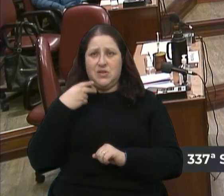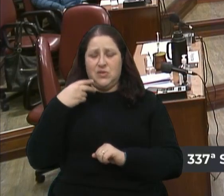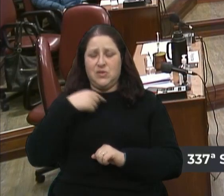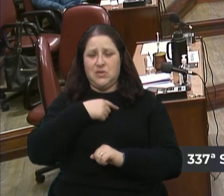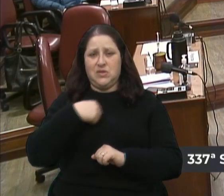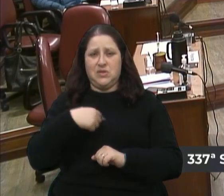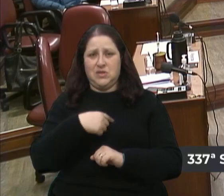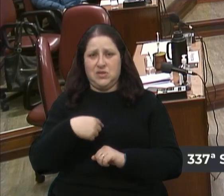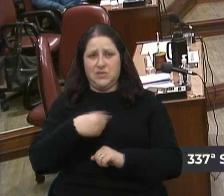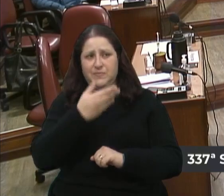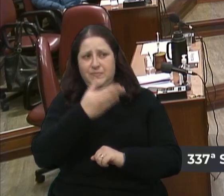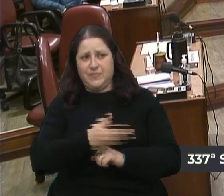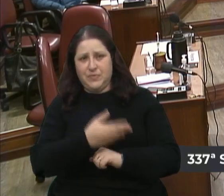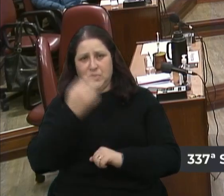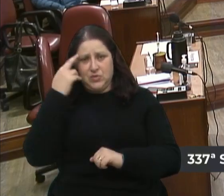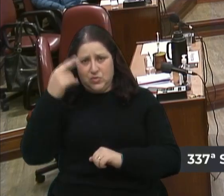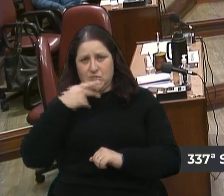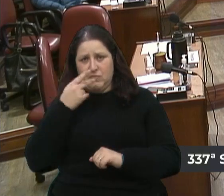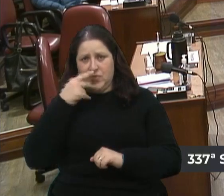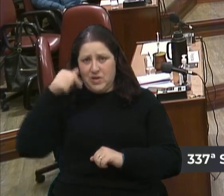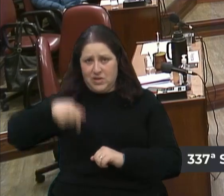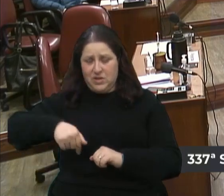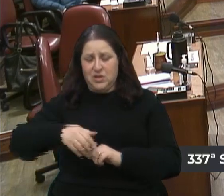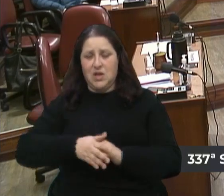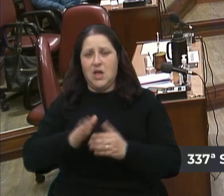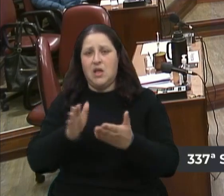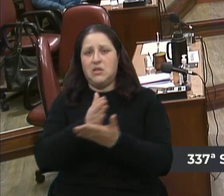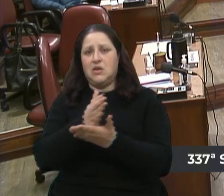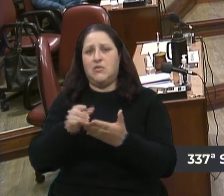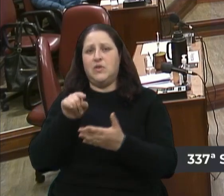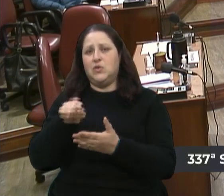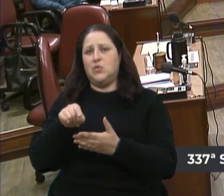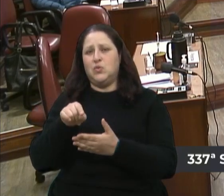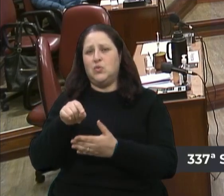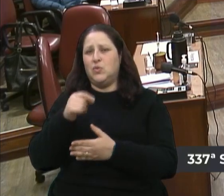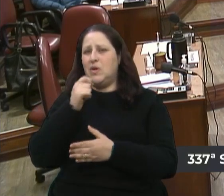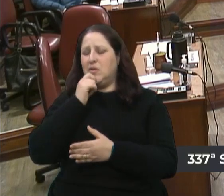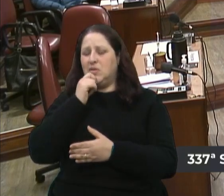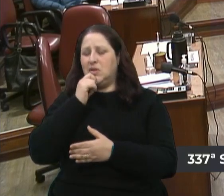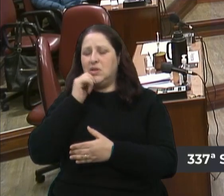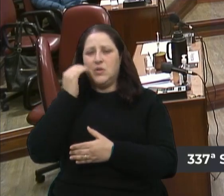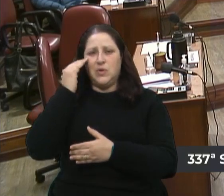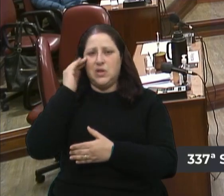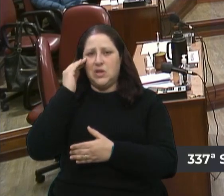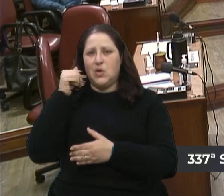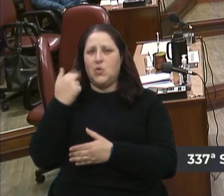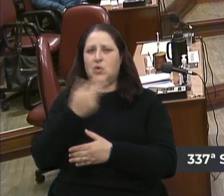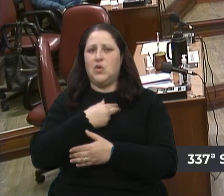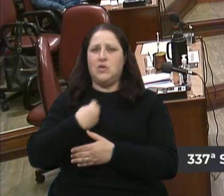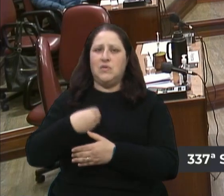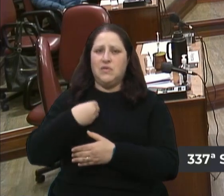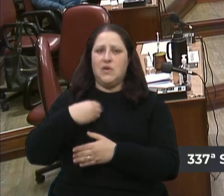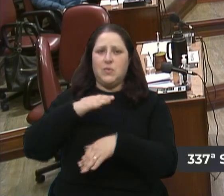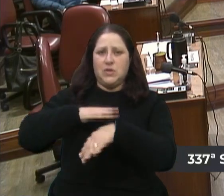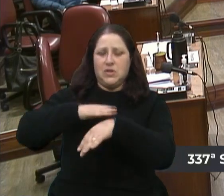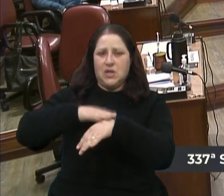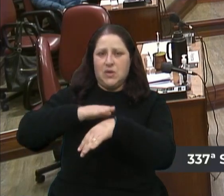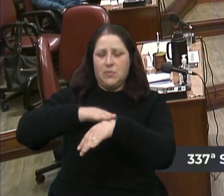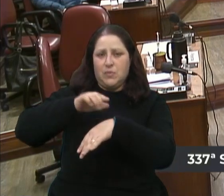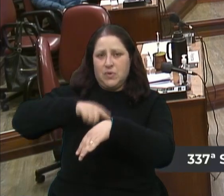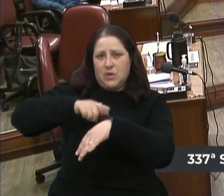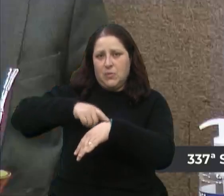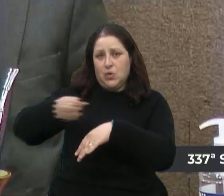o que o senhor traz aqui, talvez o senhor não tenha entendido que nós vivemos em tempos